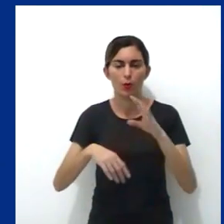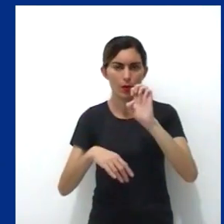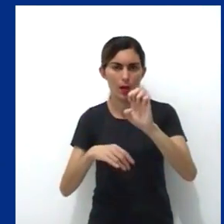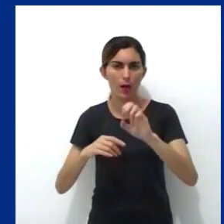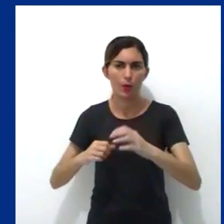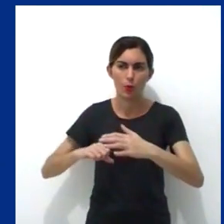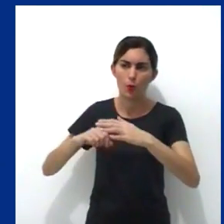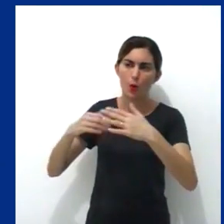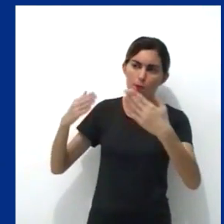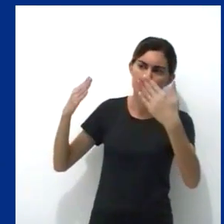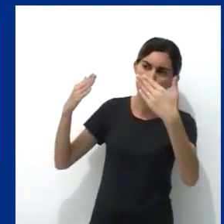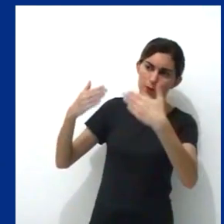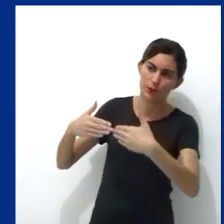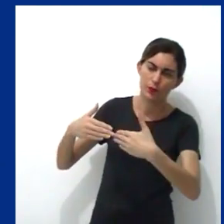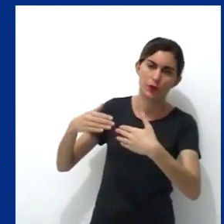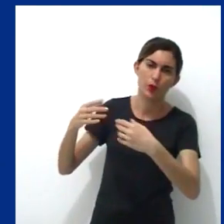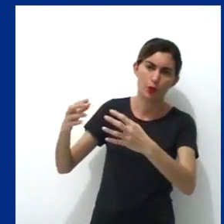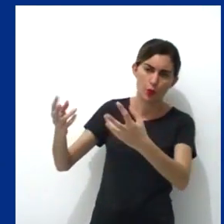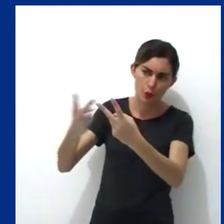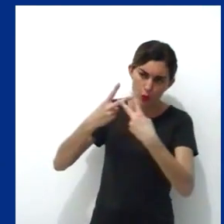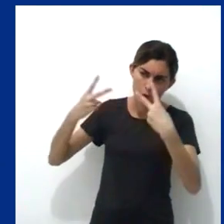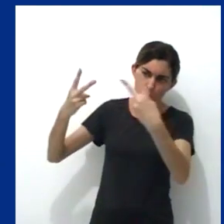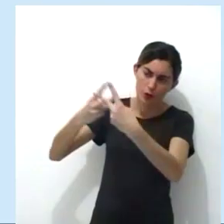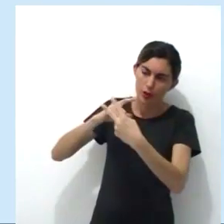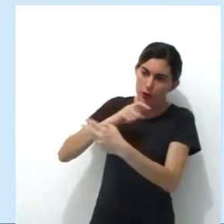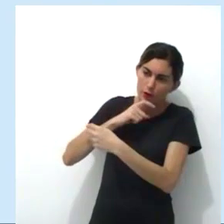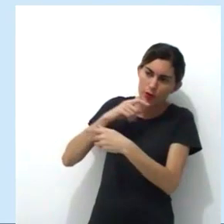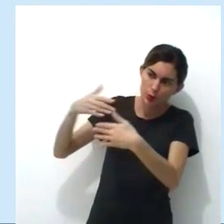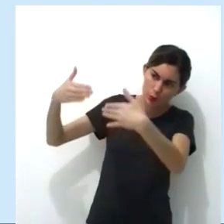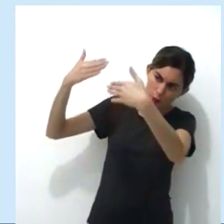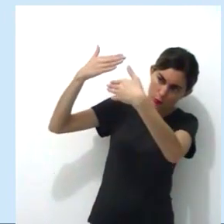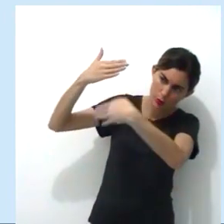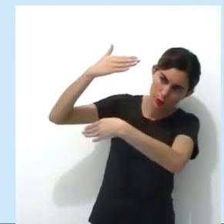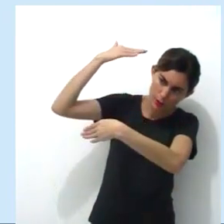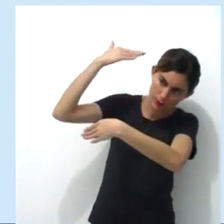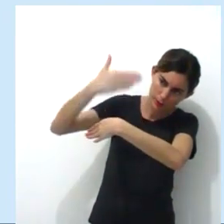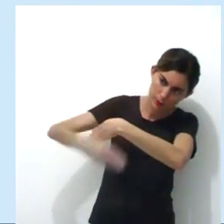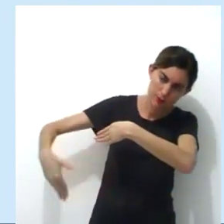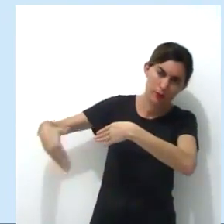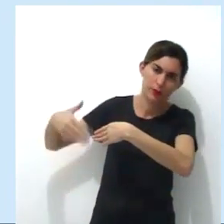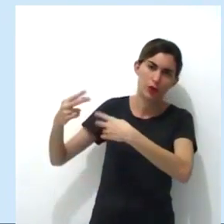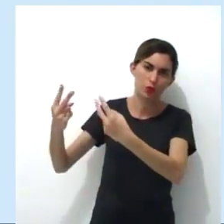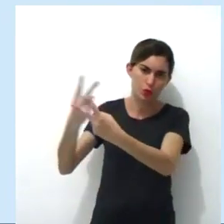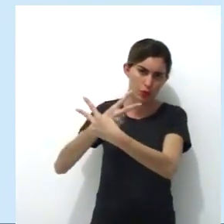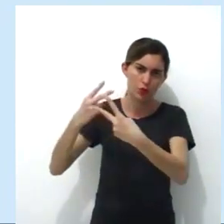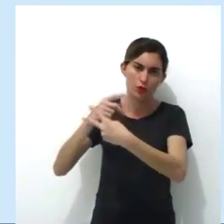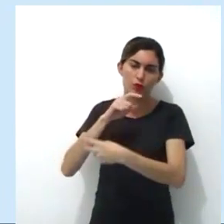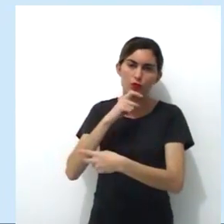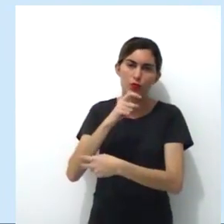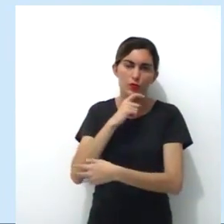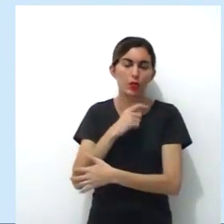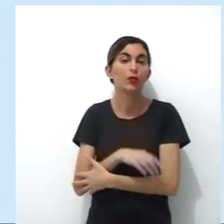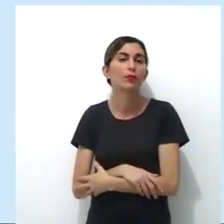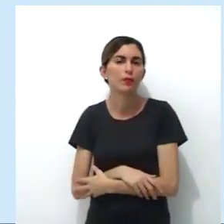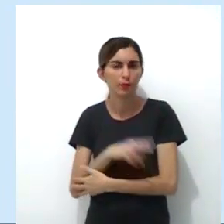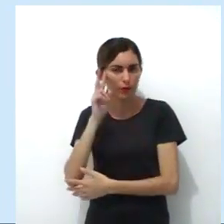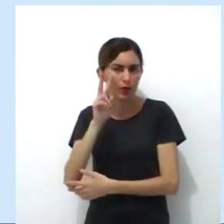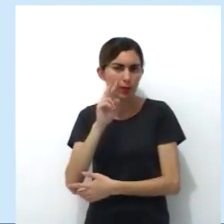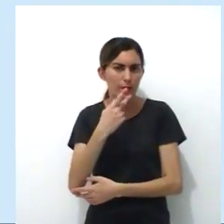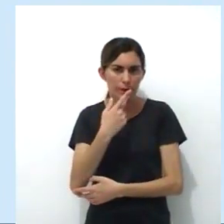o calor do homem concentrado. Letra D, restringir a perda de calor para